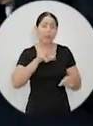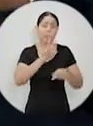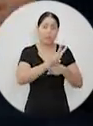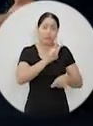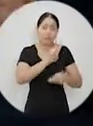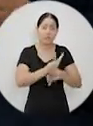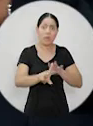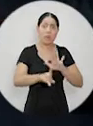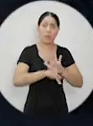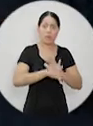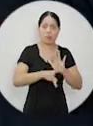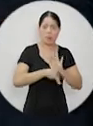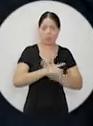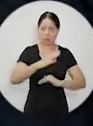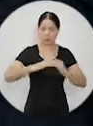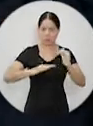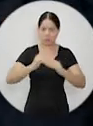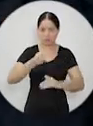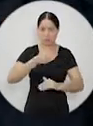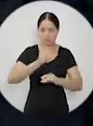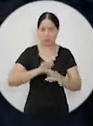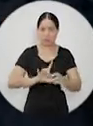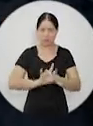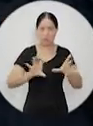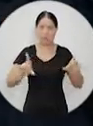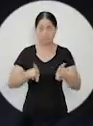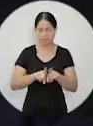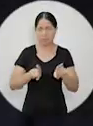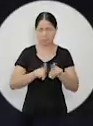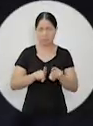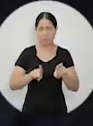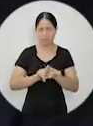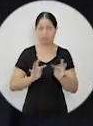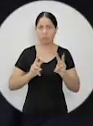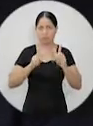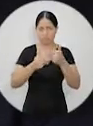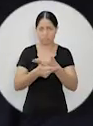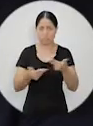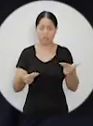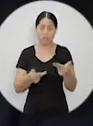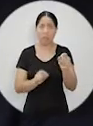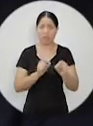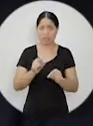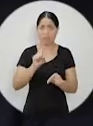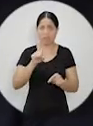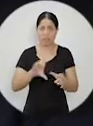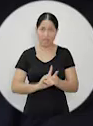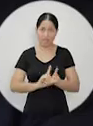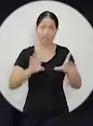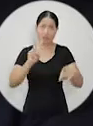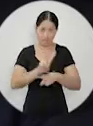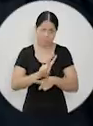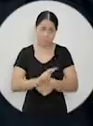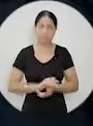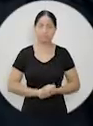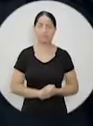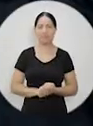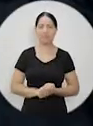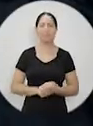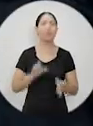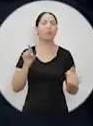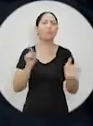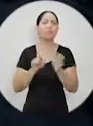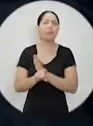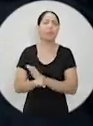cotidianamente, proteger os jornalistas e proteger a liberdade de imprensa. Que fazer isso, na verdade, é proteger a democracia. Eu ia